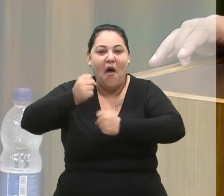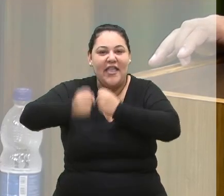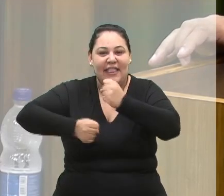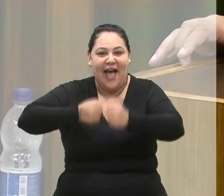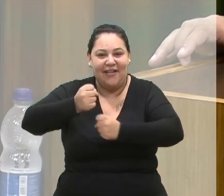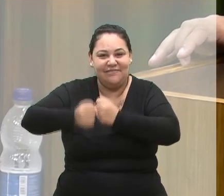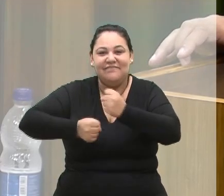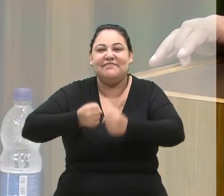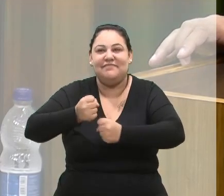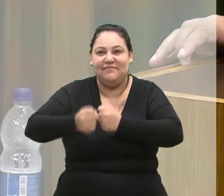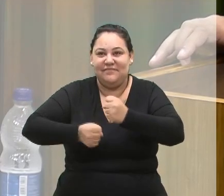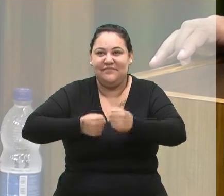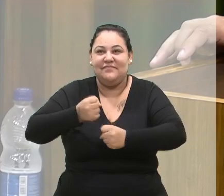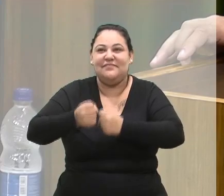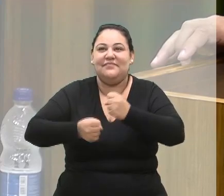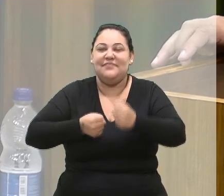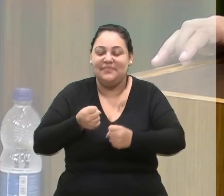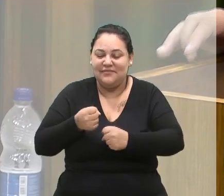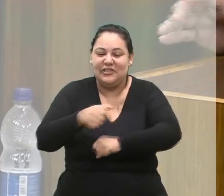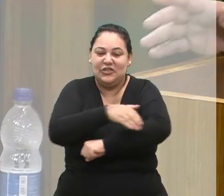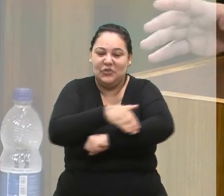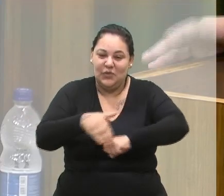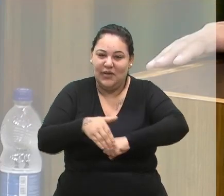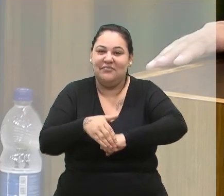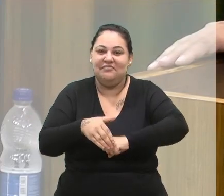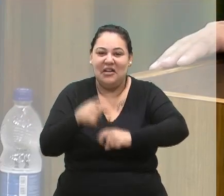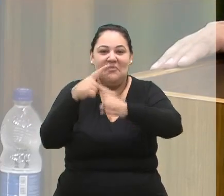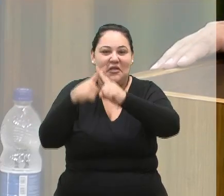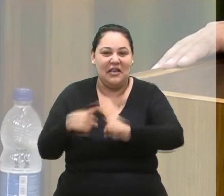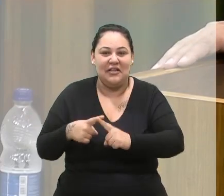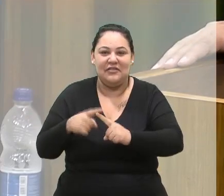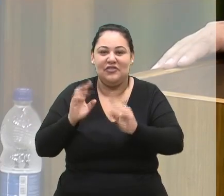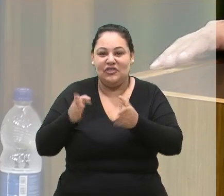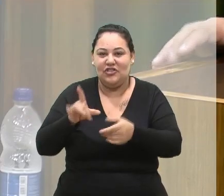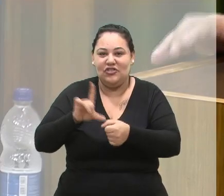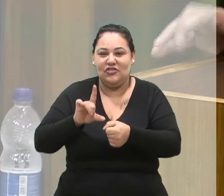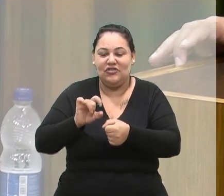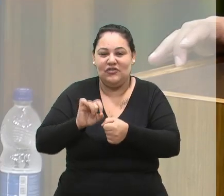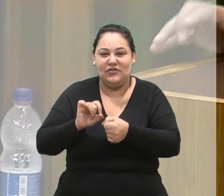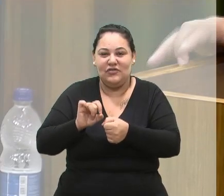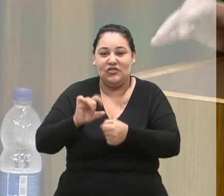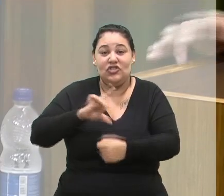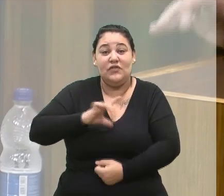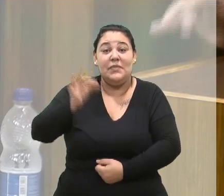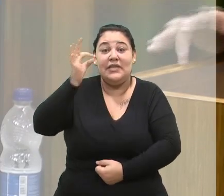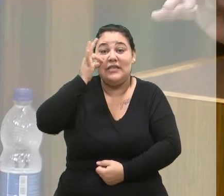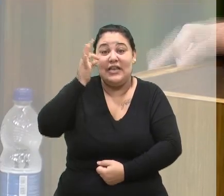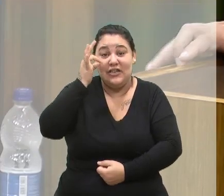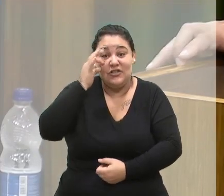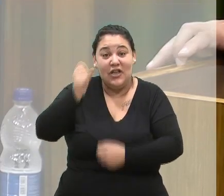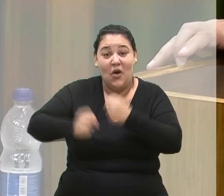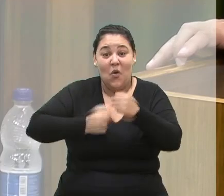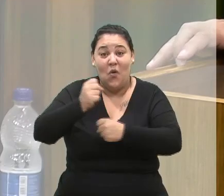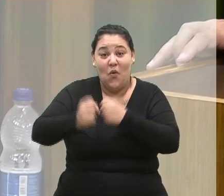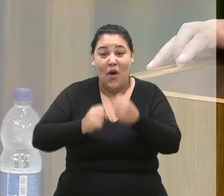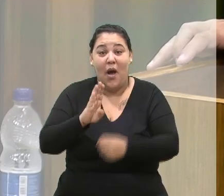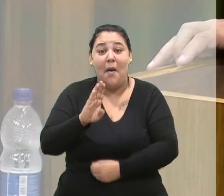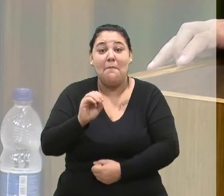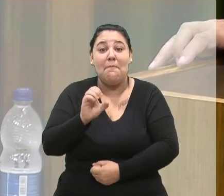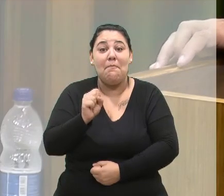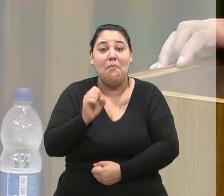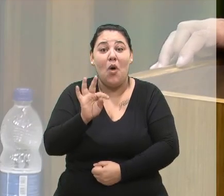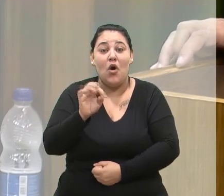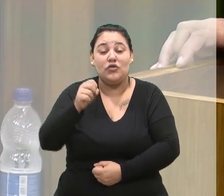maratonas, ultramaratonas, Já estive em Boston, na Maratona de Boston, representando a nossa cidade de Caxias do Sul. Boa